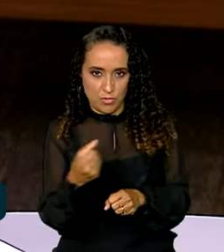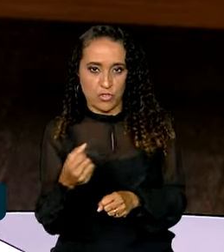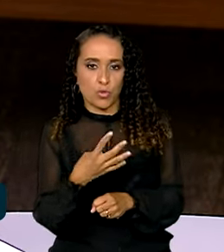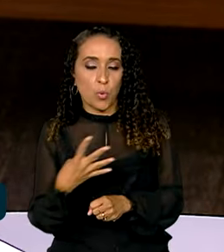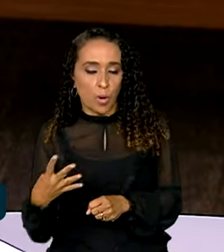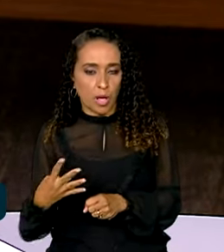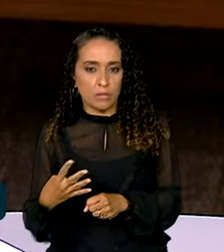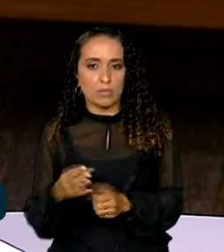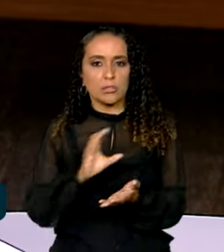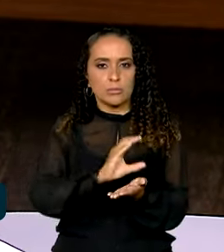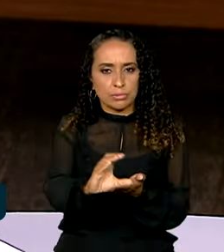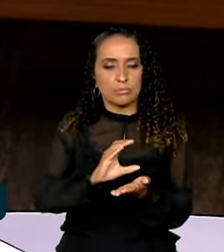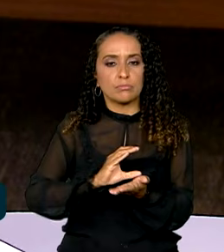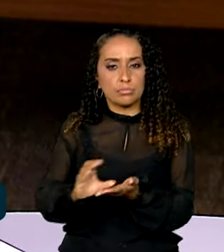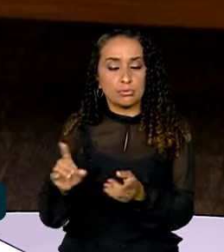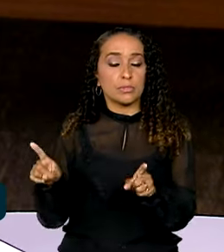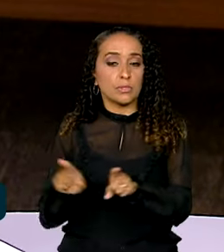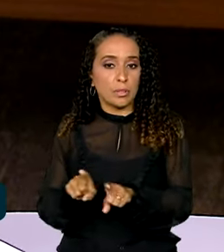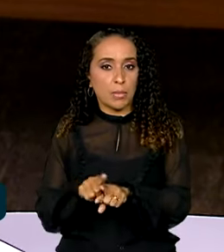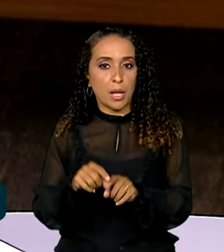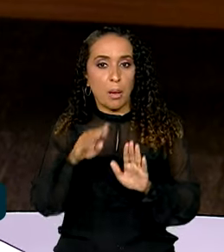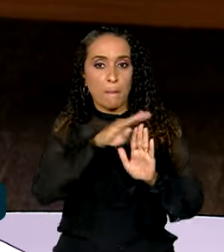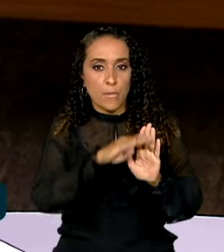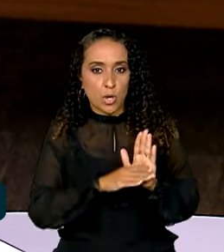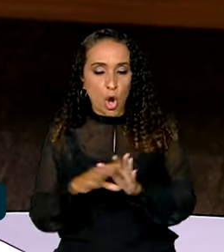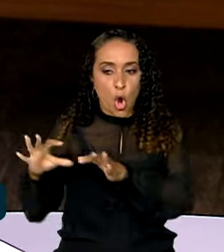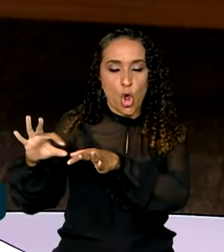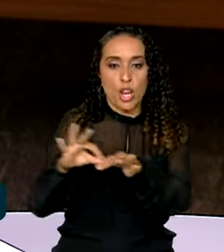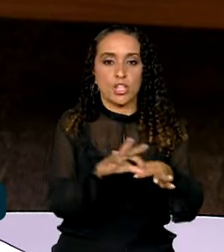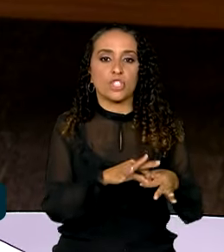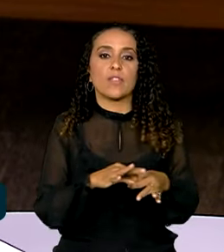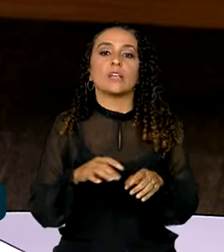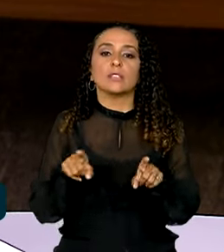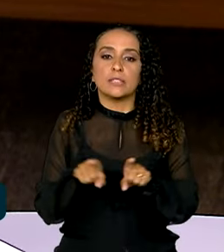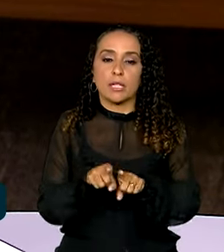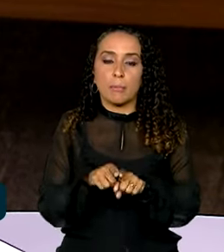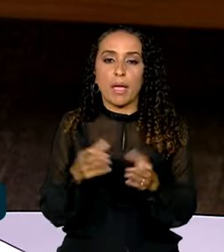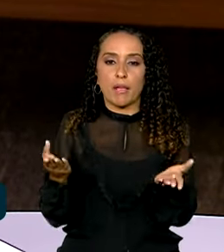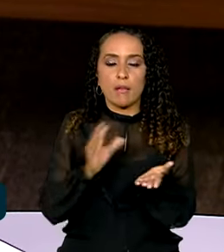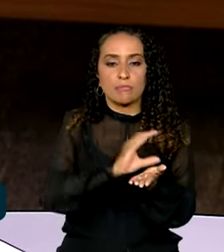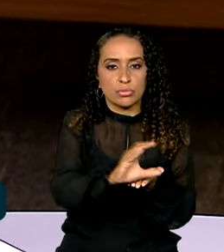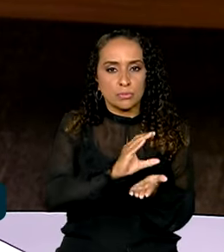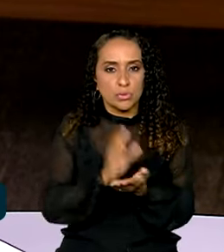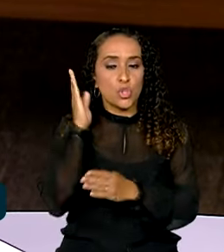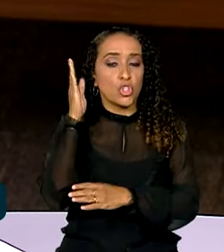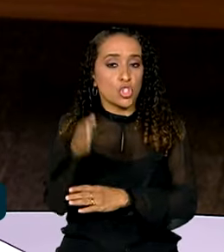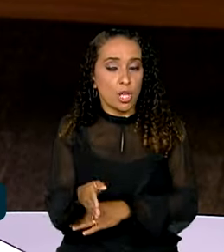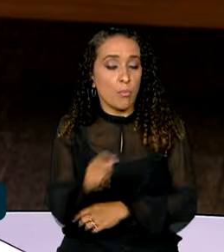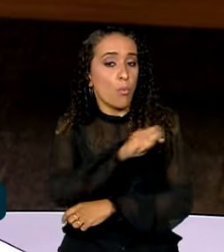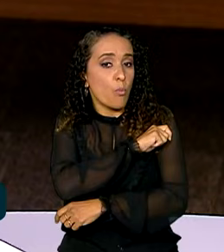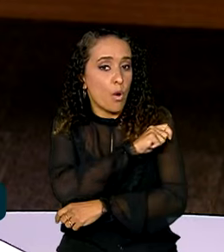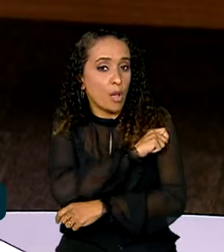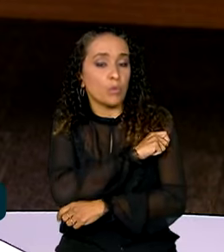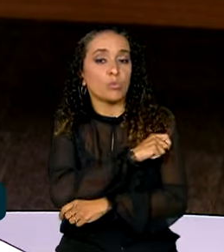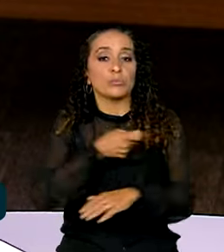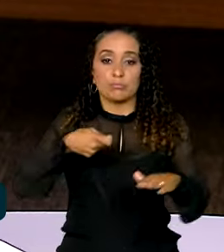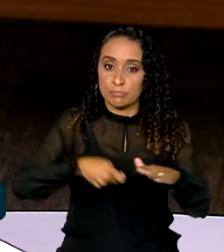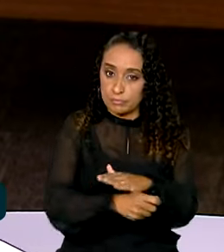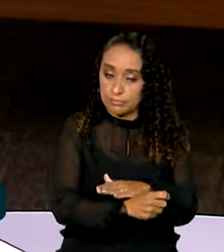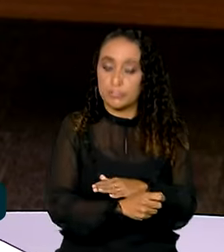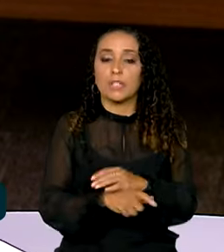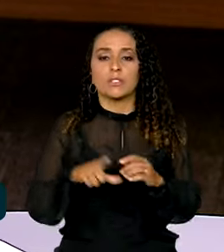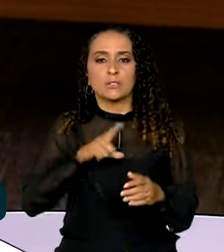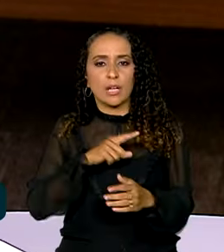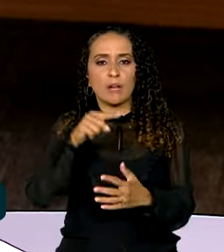Nós estamos repassando recursos também para o programa de conectividade. Vamos passar também agora recursos diretamente para o aluno do Pé de Meia. Então, os recursos